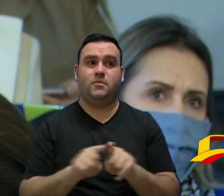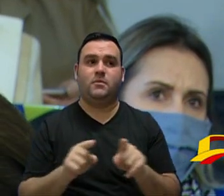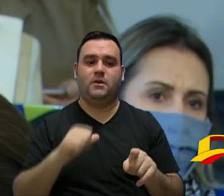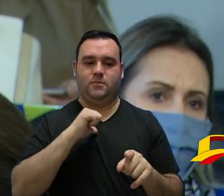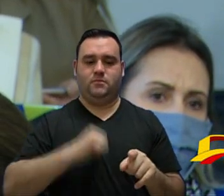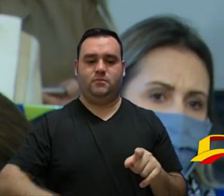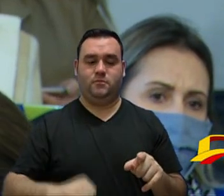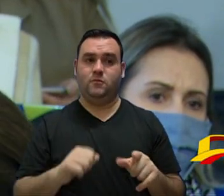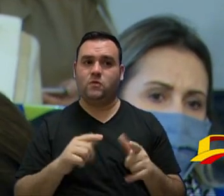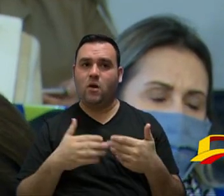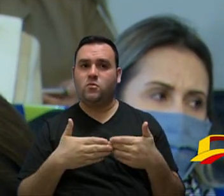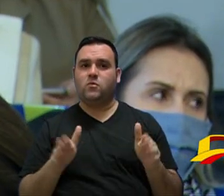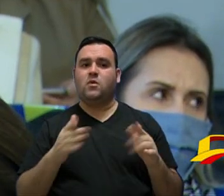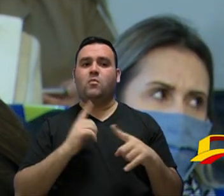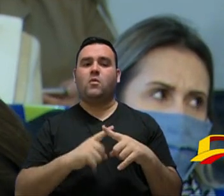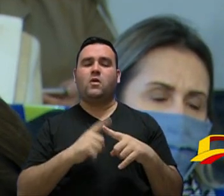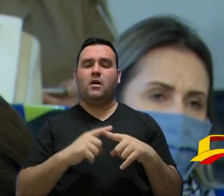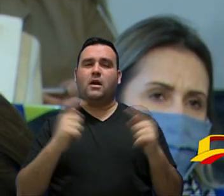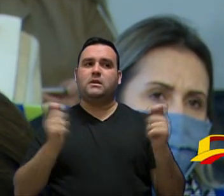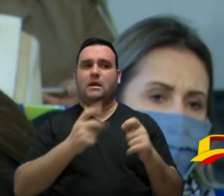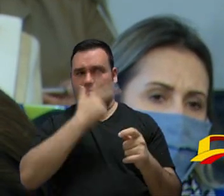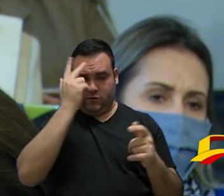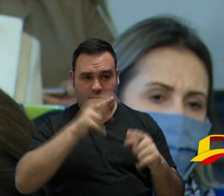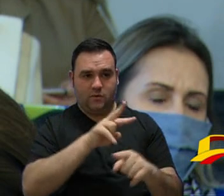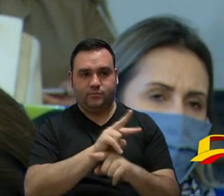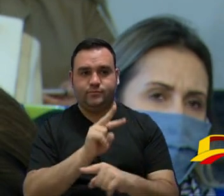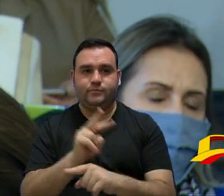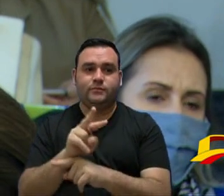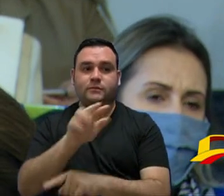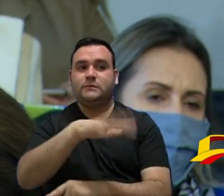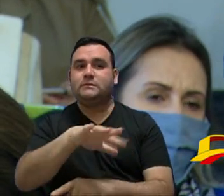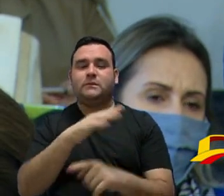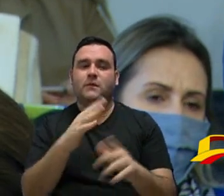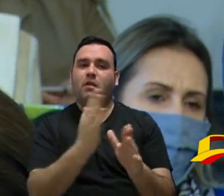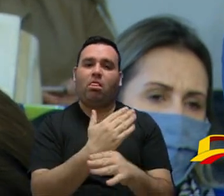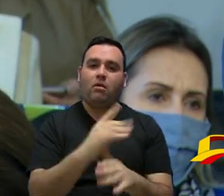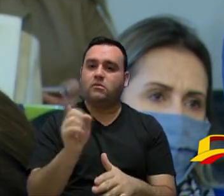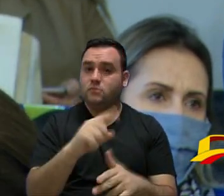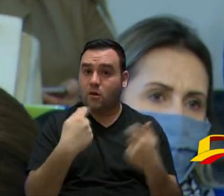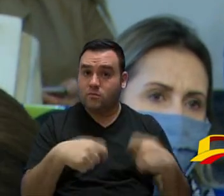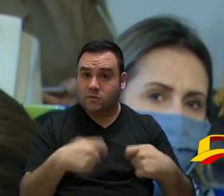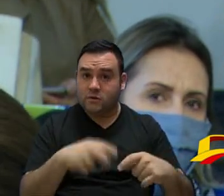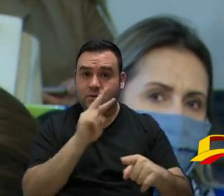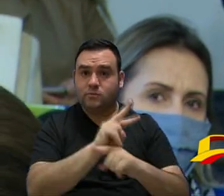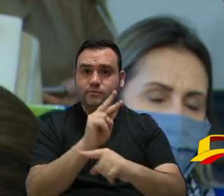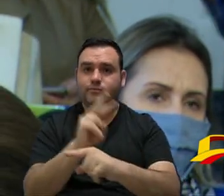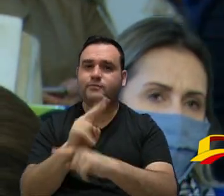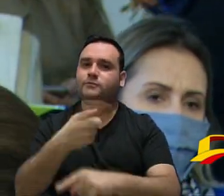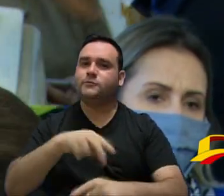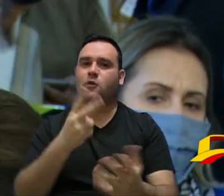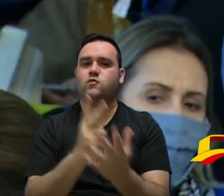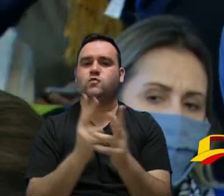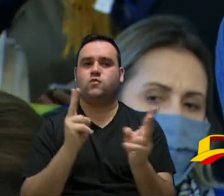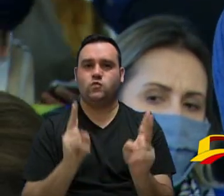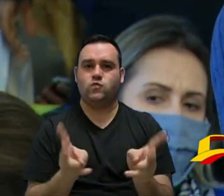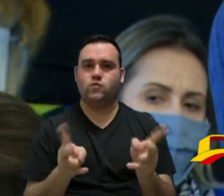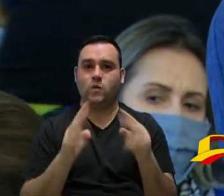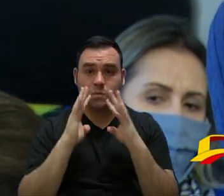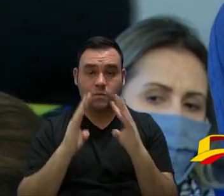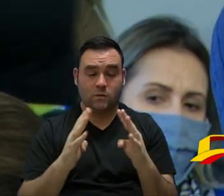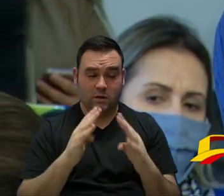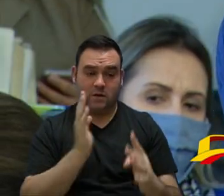o centro cirúrgico sim para dar vazão a esses pacientes que não podem ficar desassistidos então nós mantivemos os